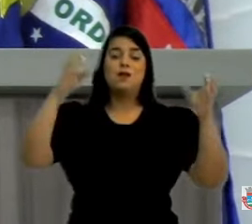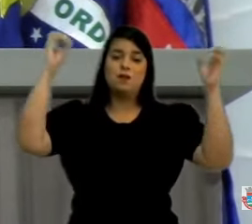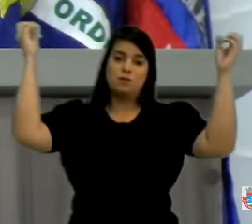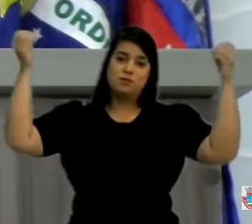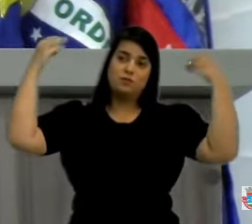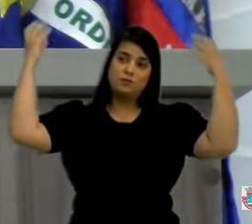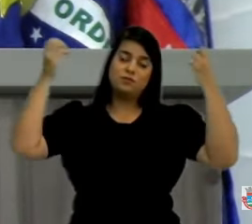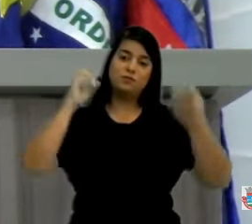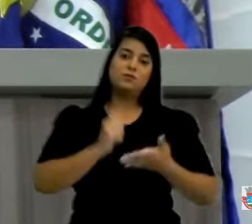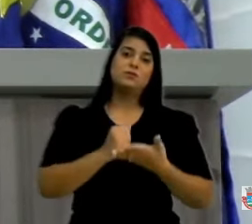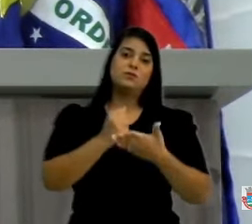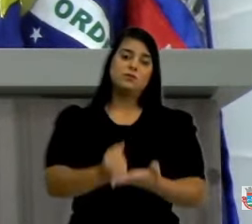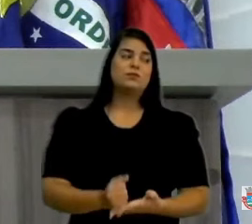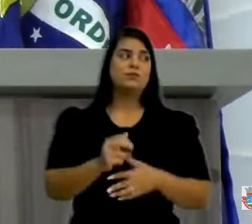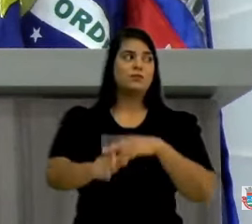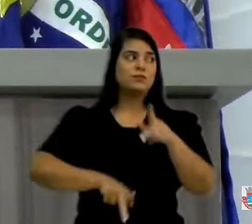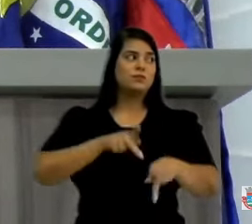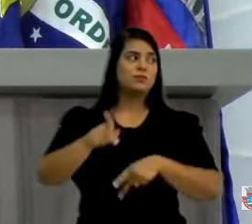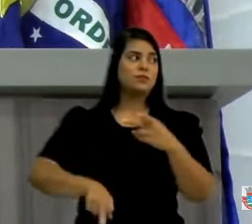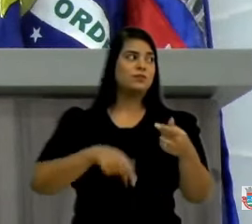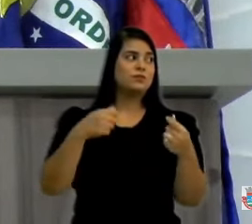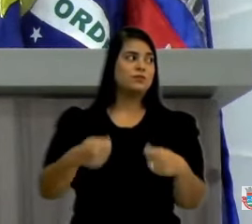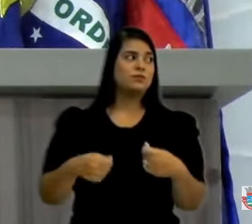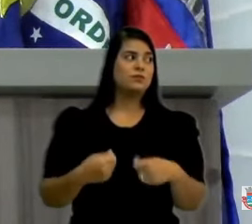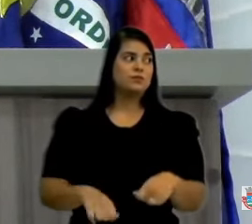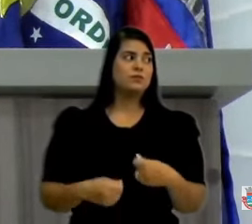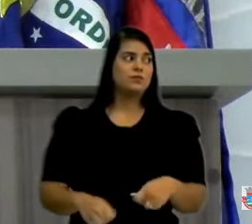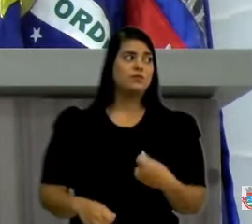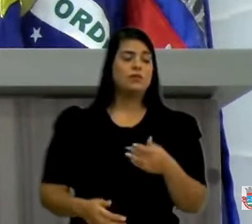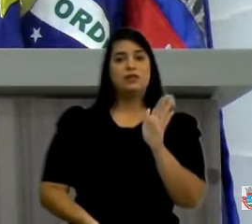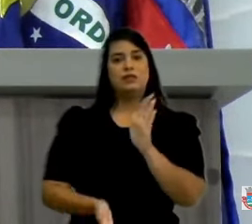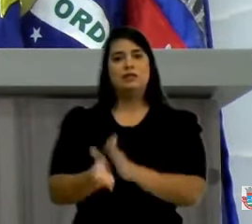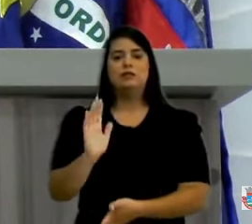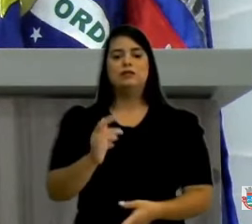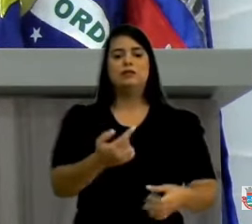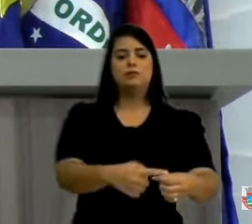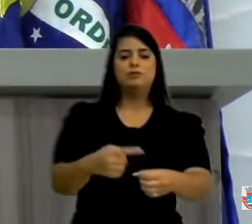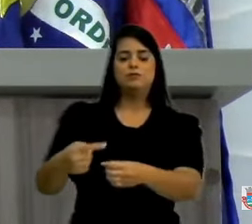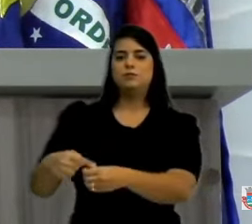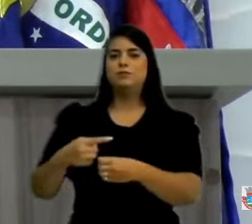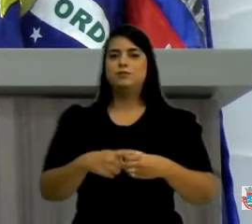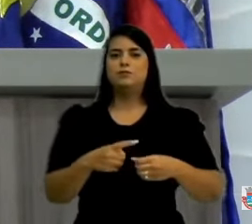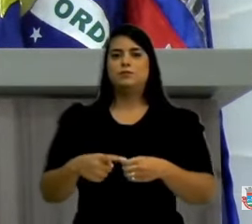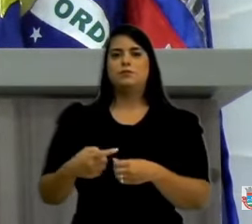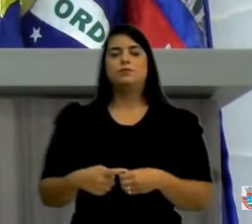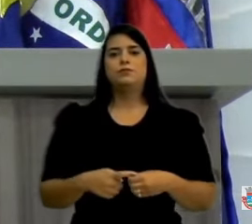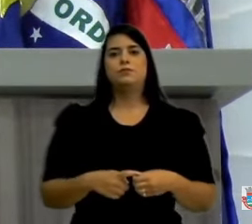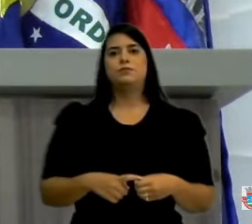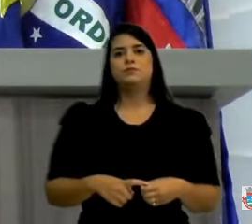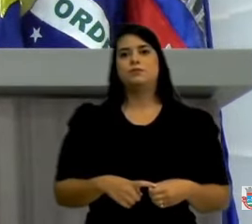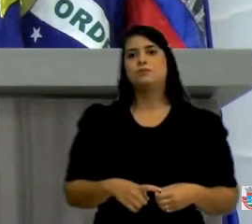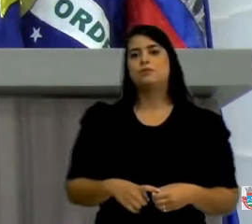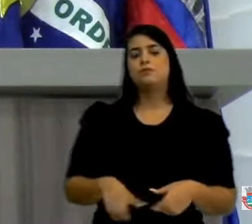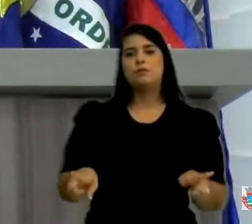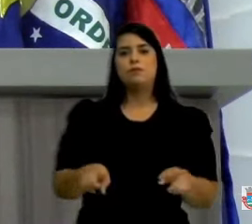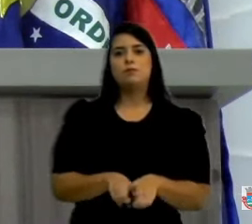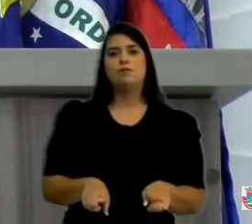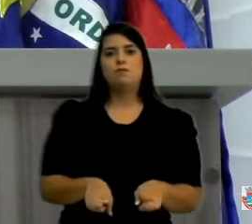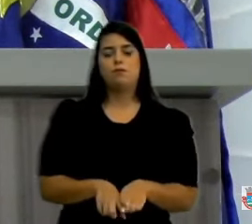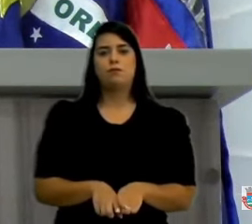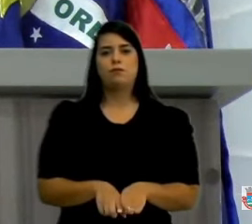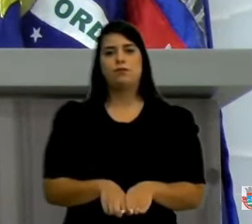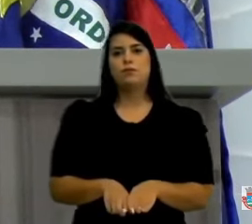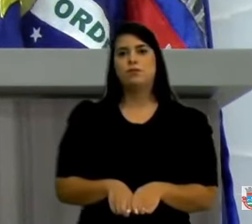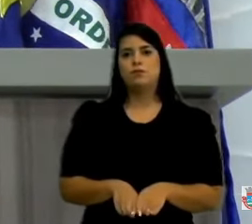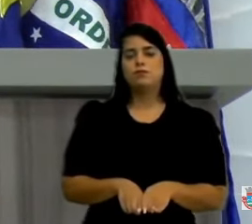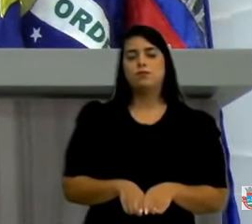beneficiar toda a população que precisa ser deslocada dessa cidade para outra. E também, quando